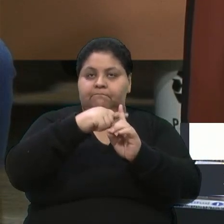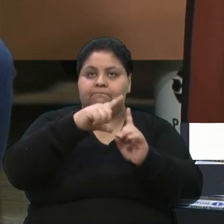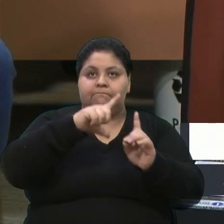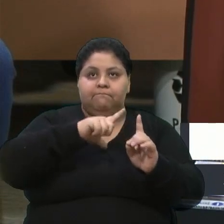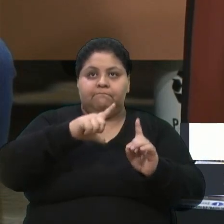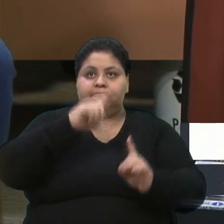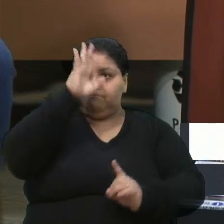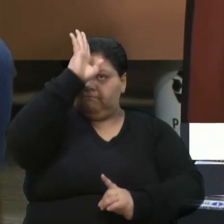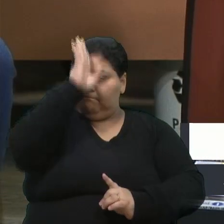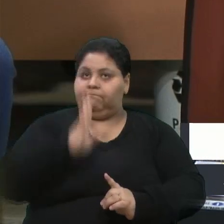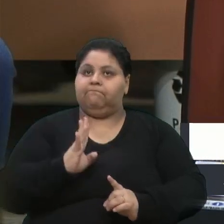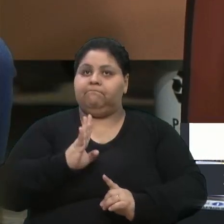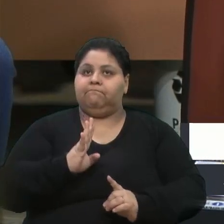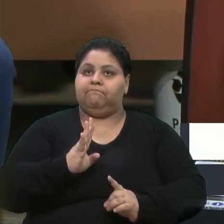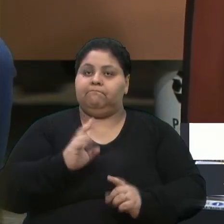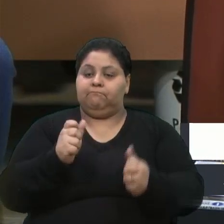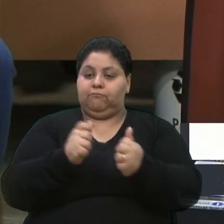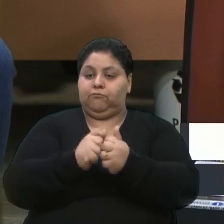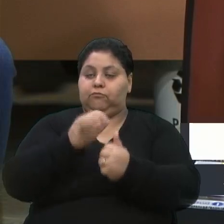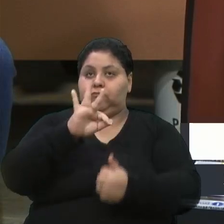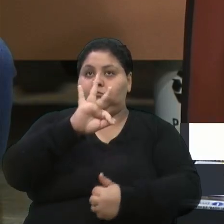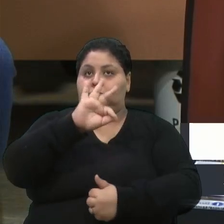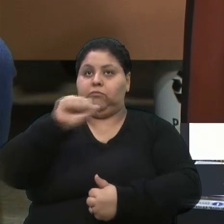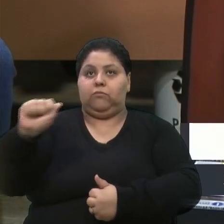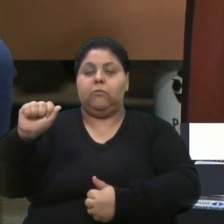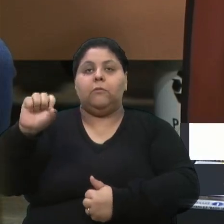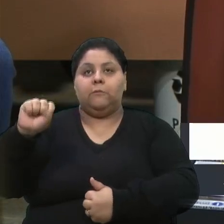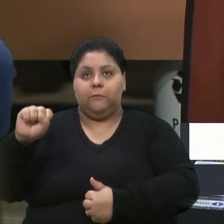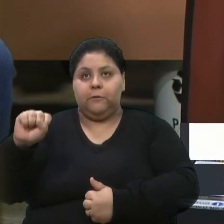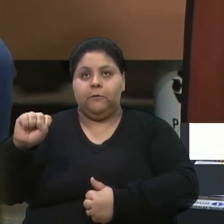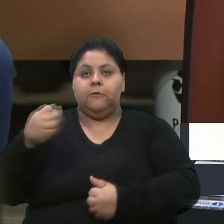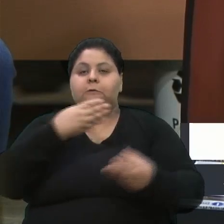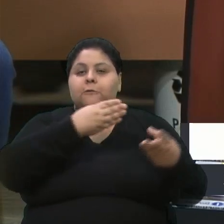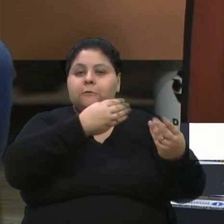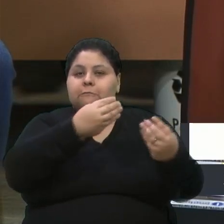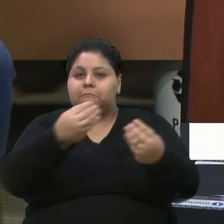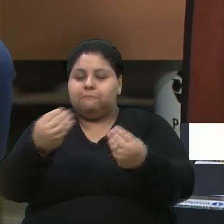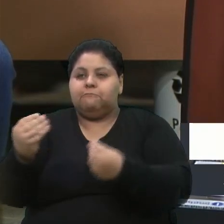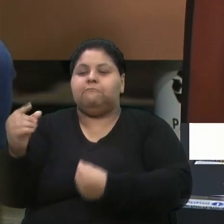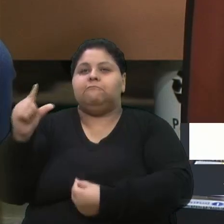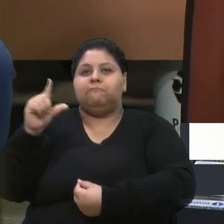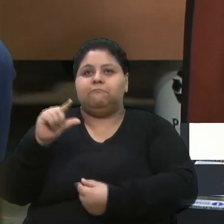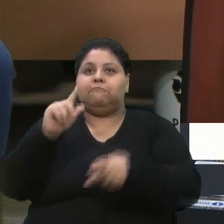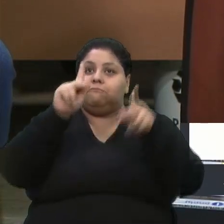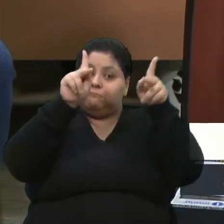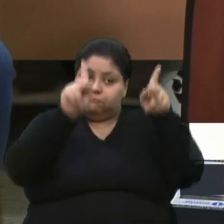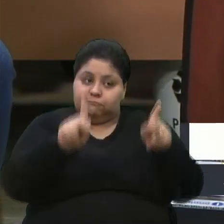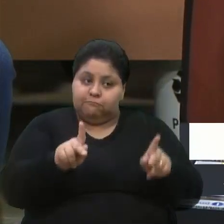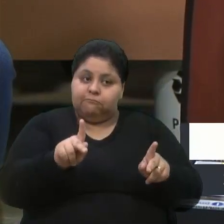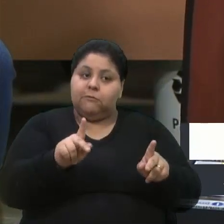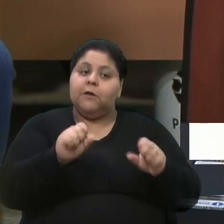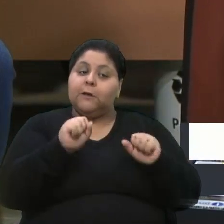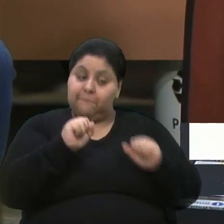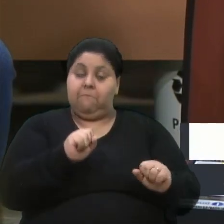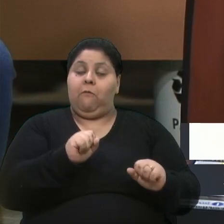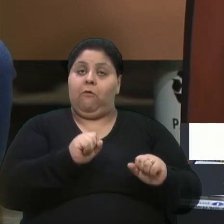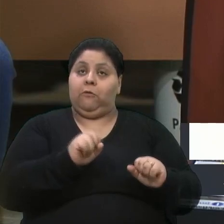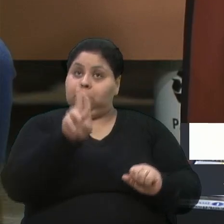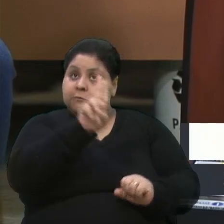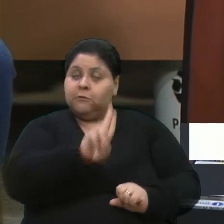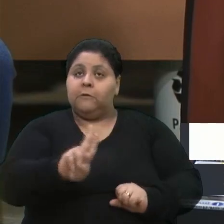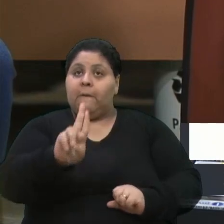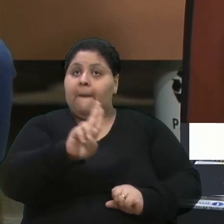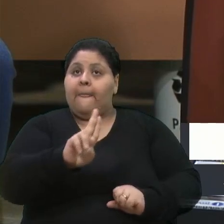gratuito, né, que é através da FAS, mas são muito poucos as pessoas que têm